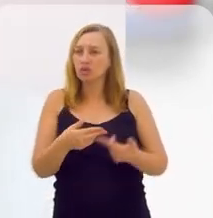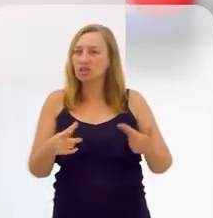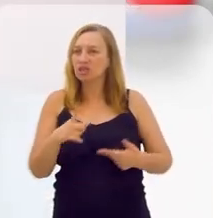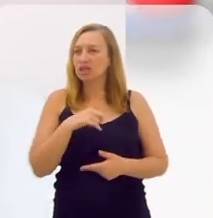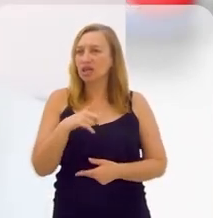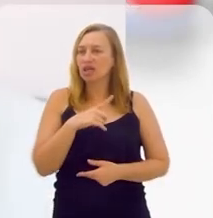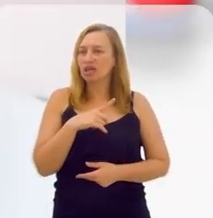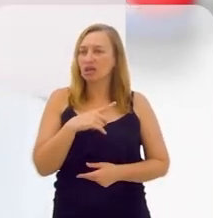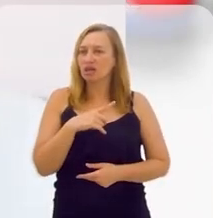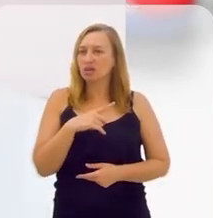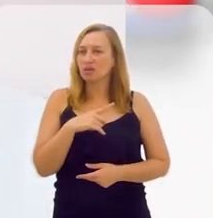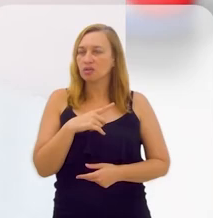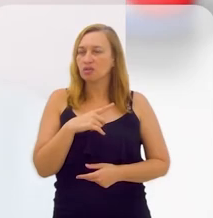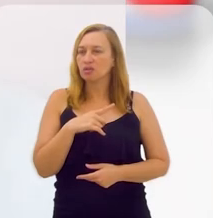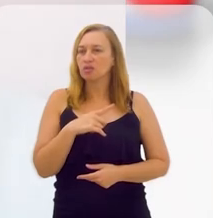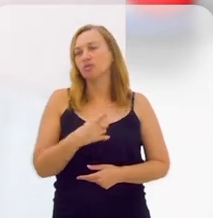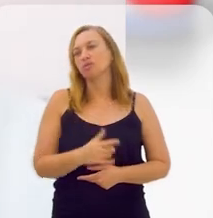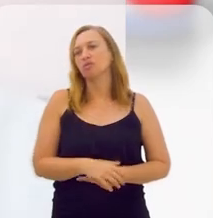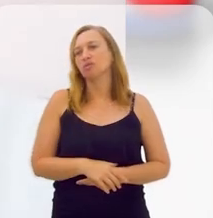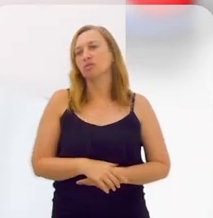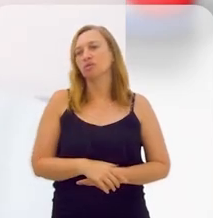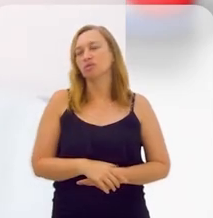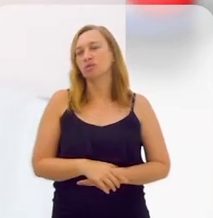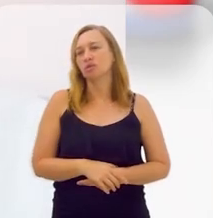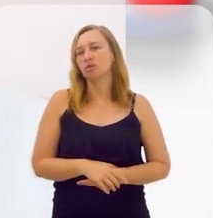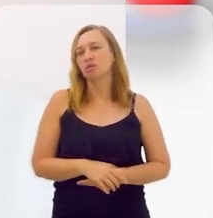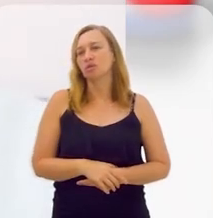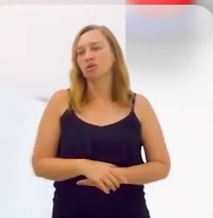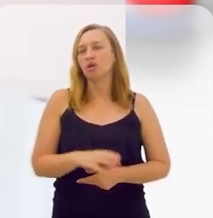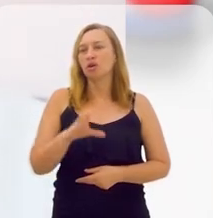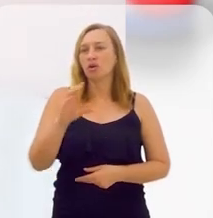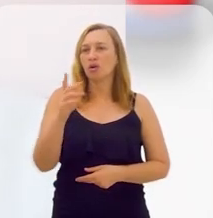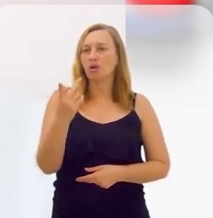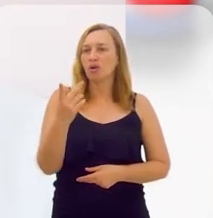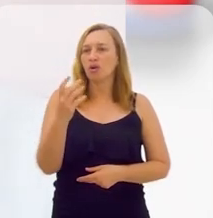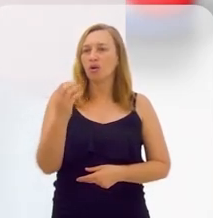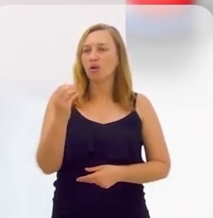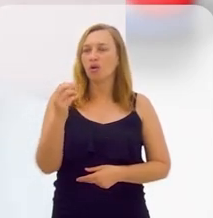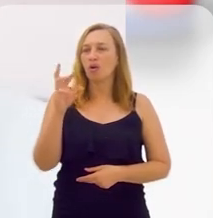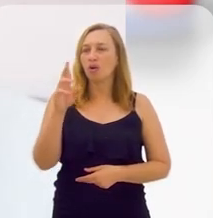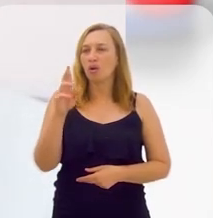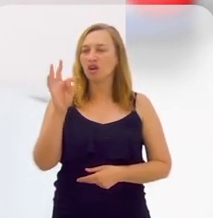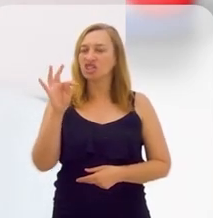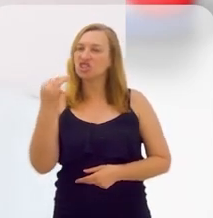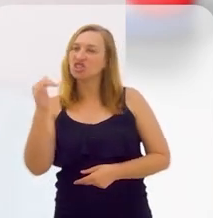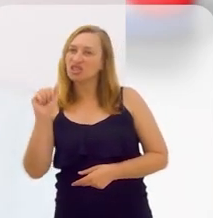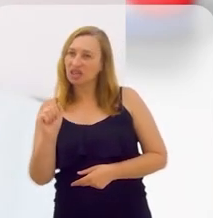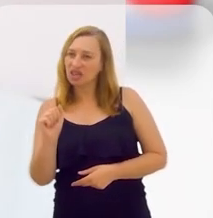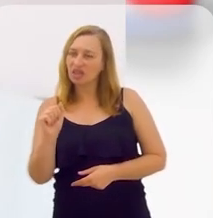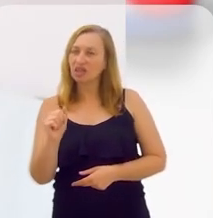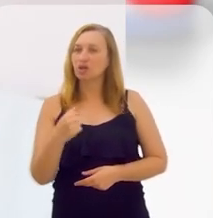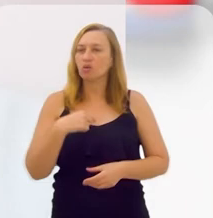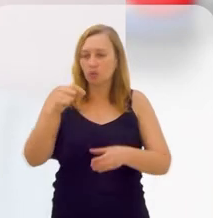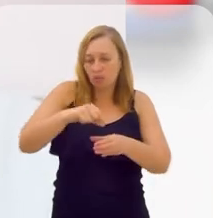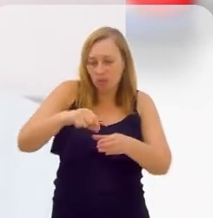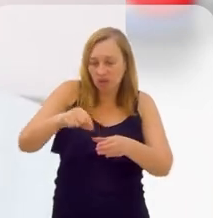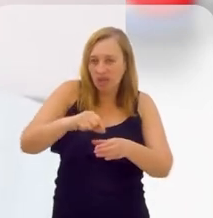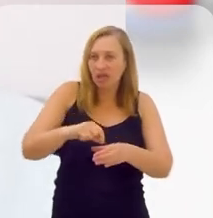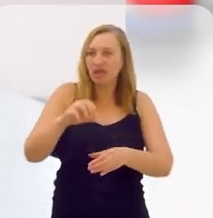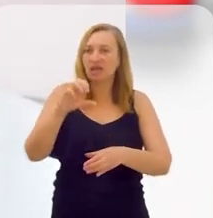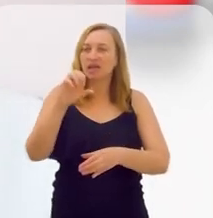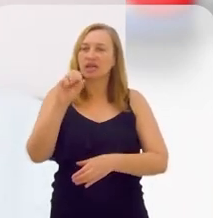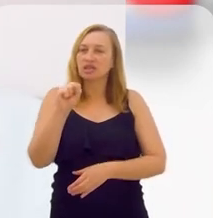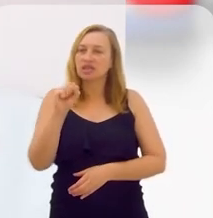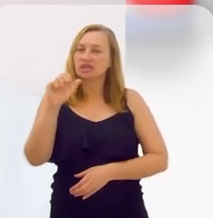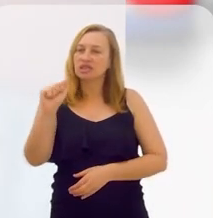eu tenho aqui são temperos. Eu tenho uma hortinha, né, onde eu consigo plantar